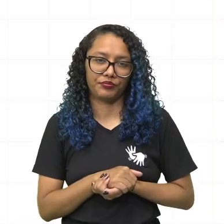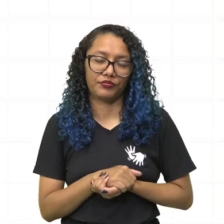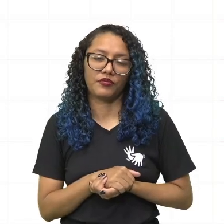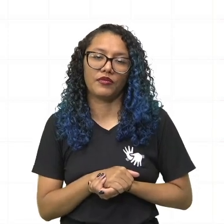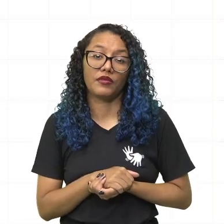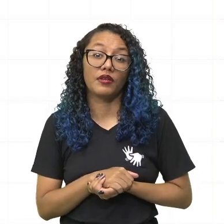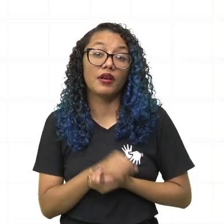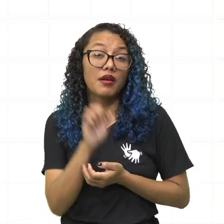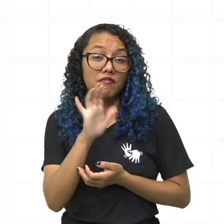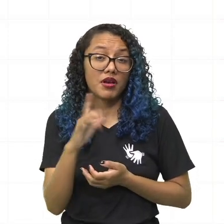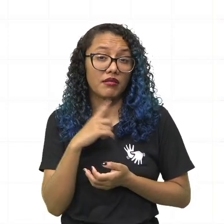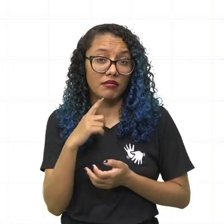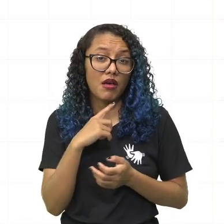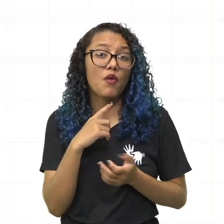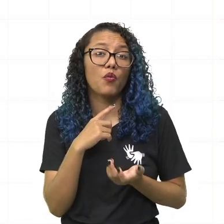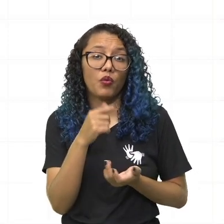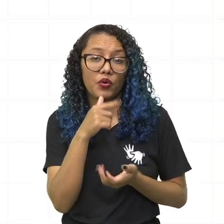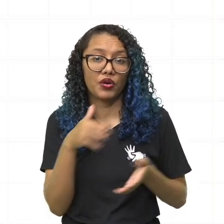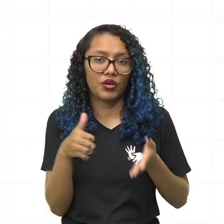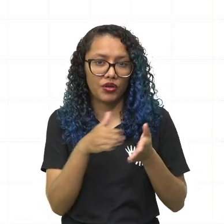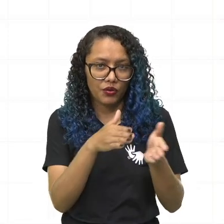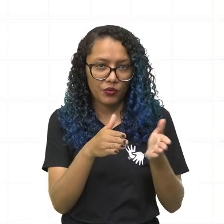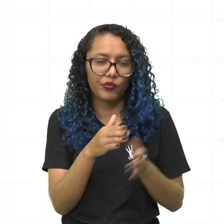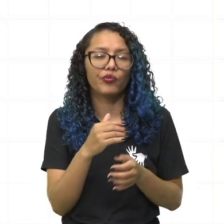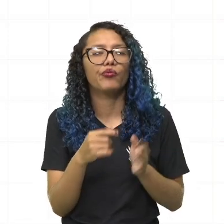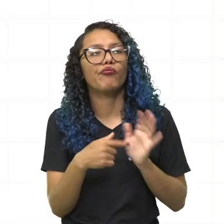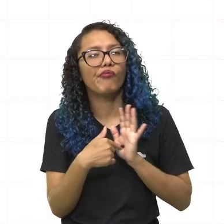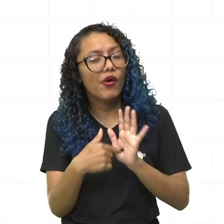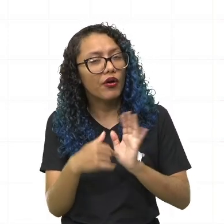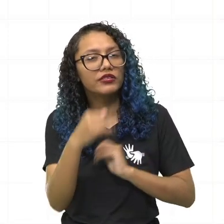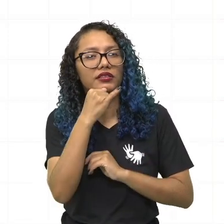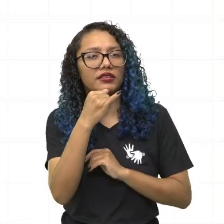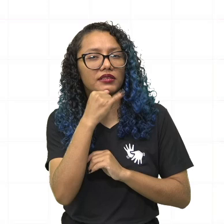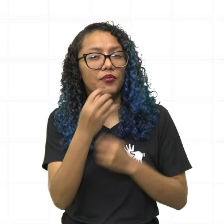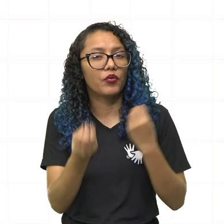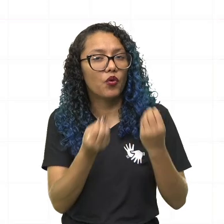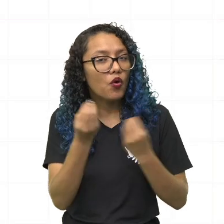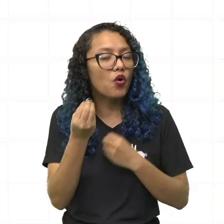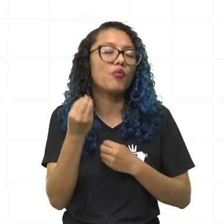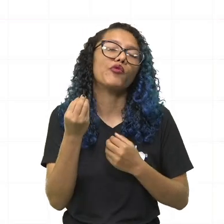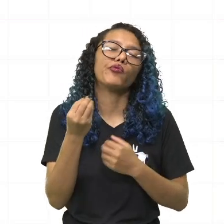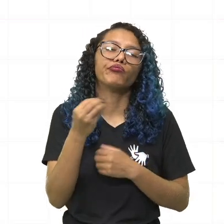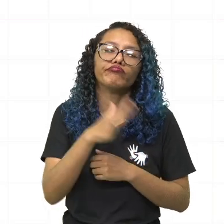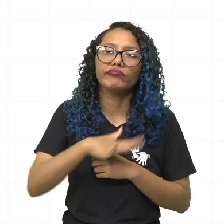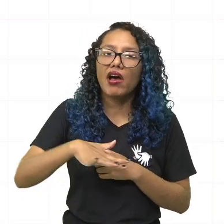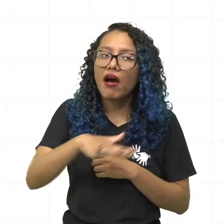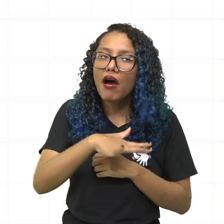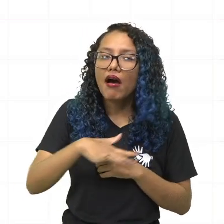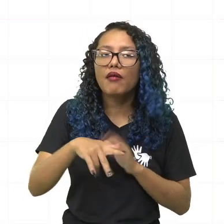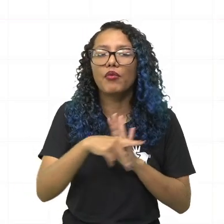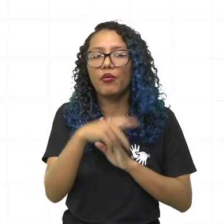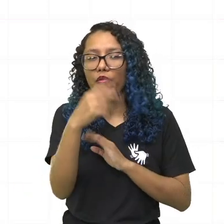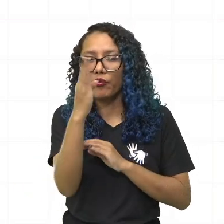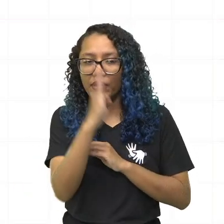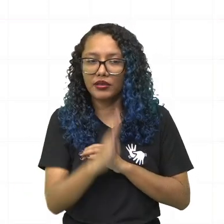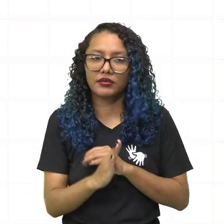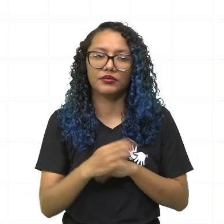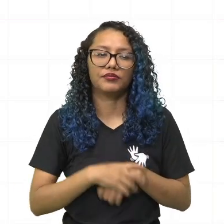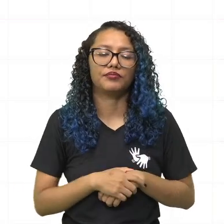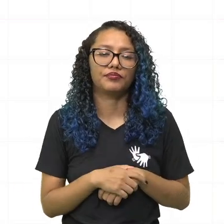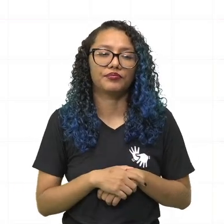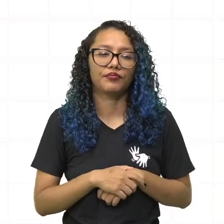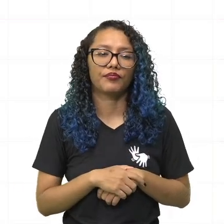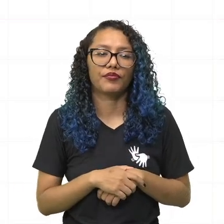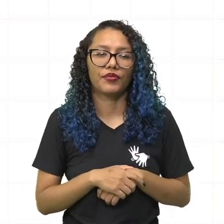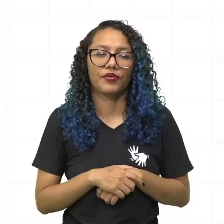dos rios que circulam aí nessa região do Brasil, né? E aí quando a gente fala de rios, pessoal, a gente fala